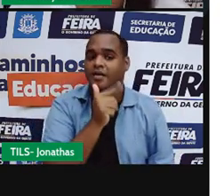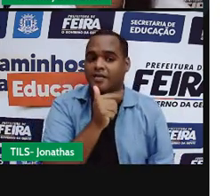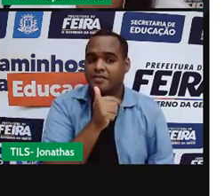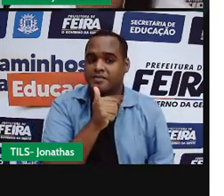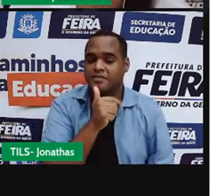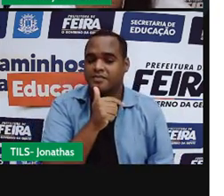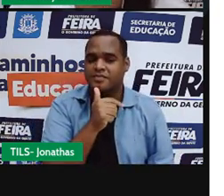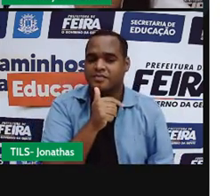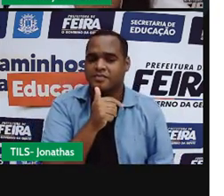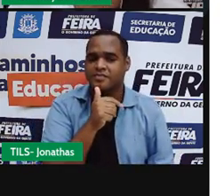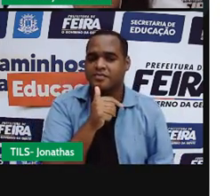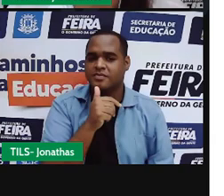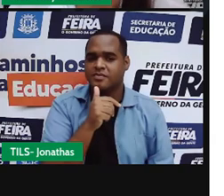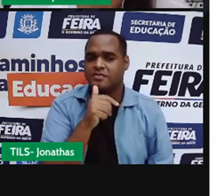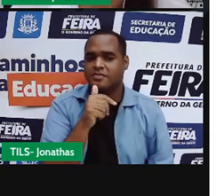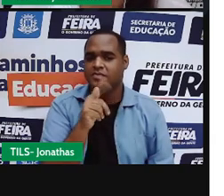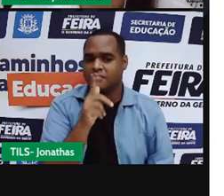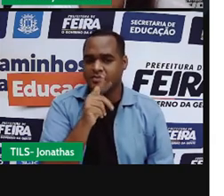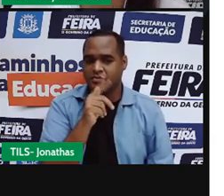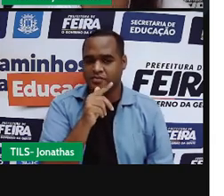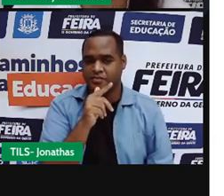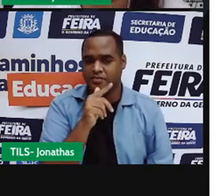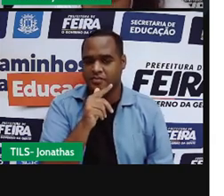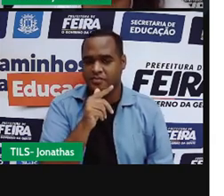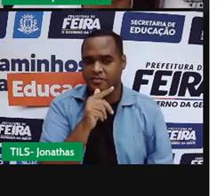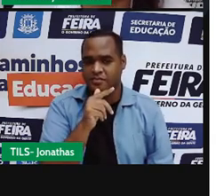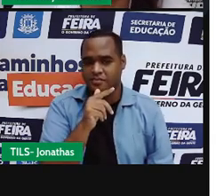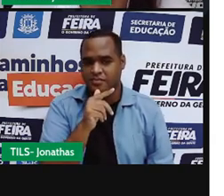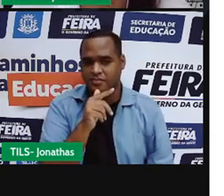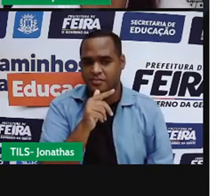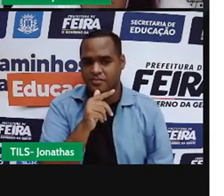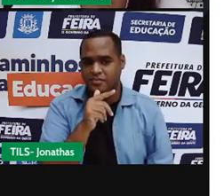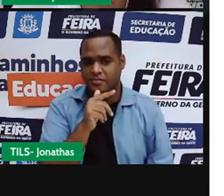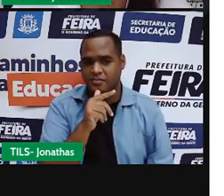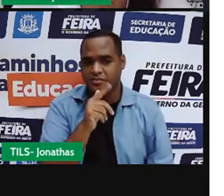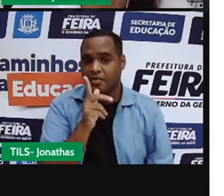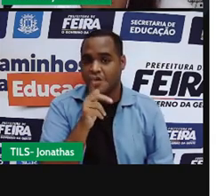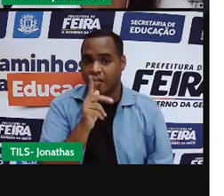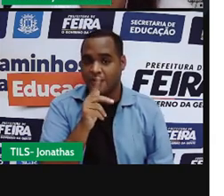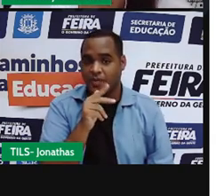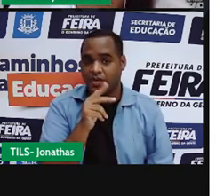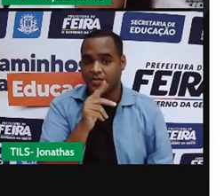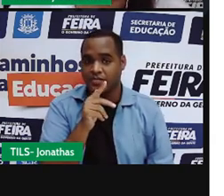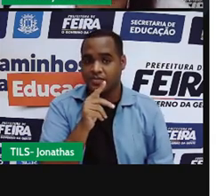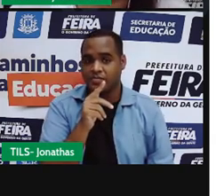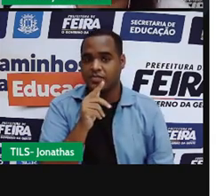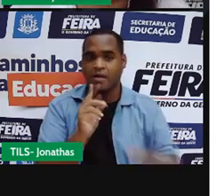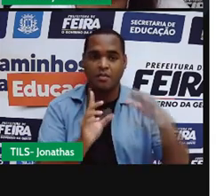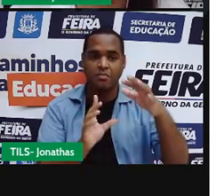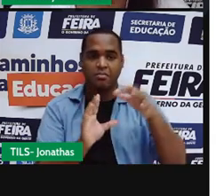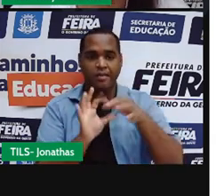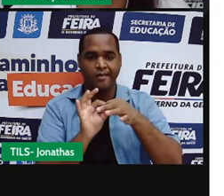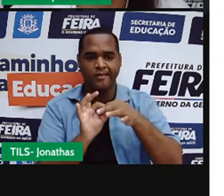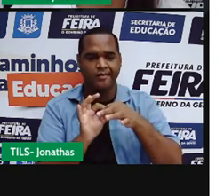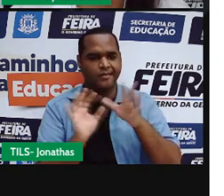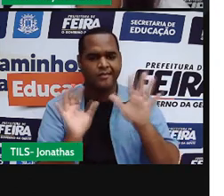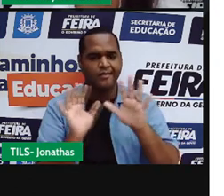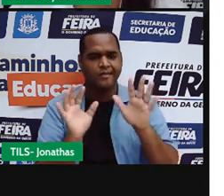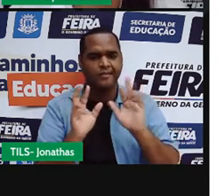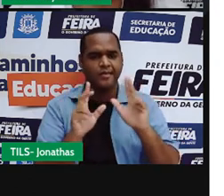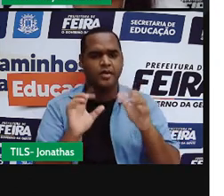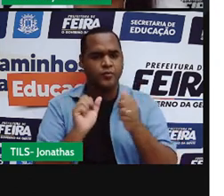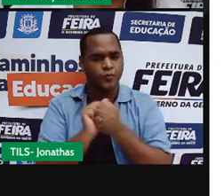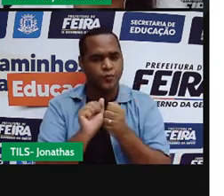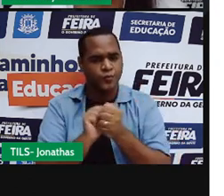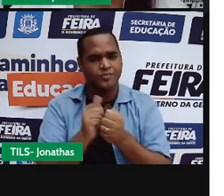Líquido. Ah, vou clicar nesse de baixo aqui, para ver se eu acho a descrição. Não é, ó. Moléculas estão bem juntinhas.